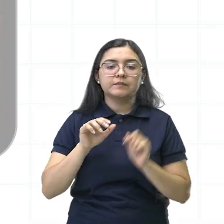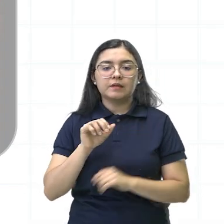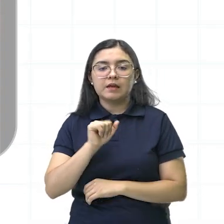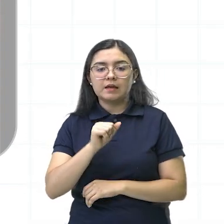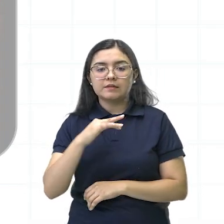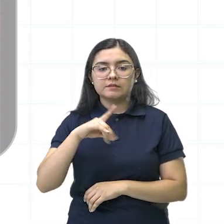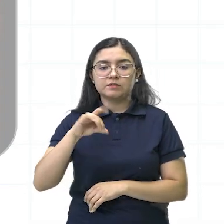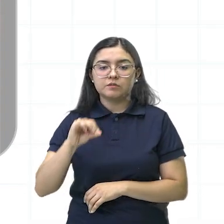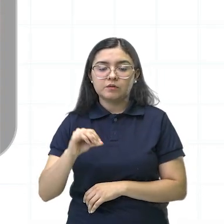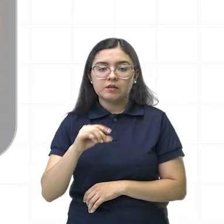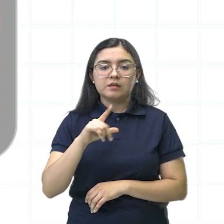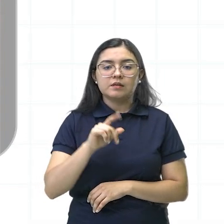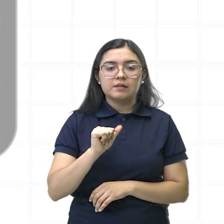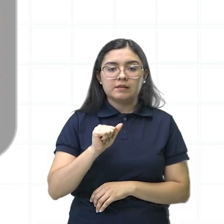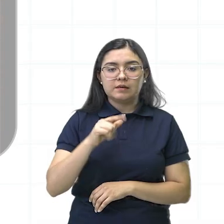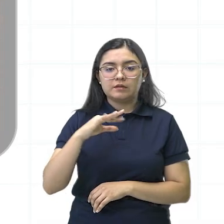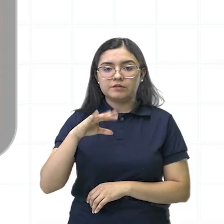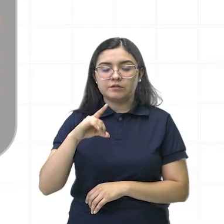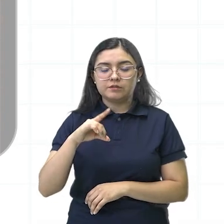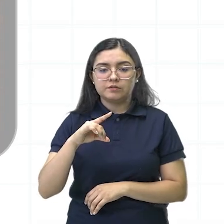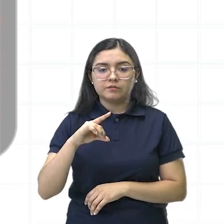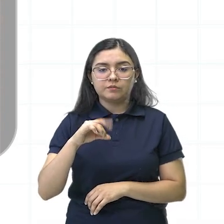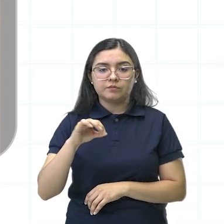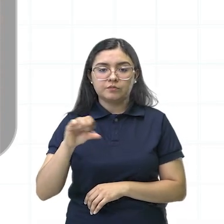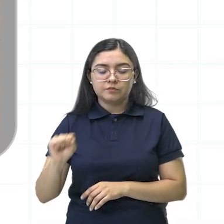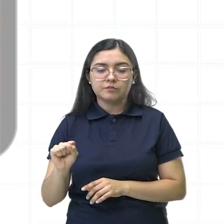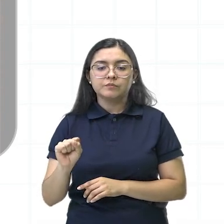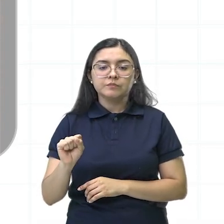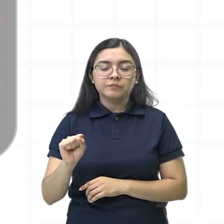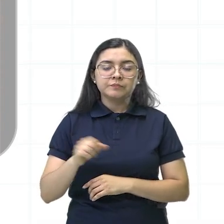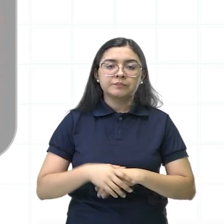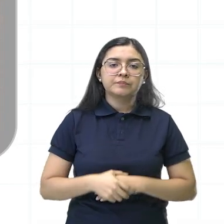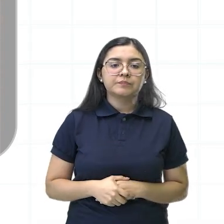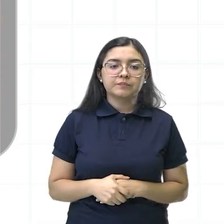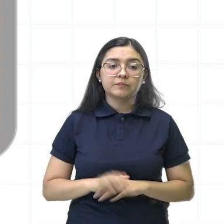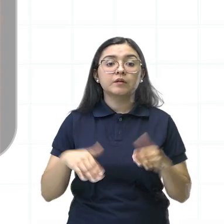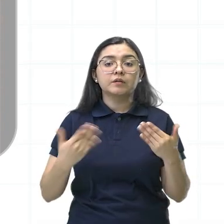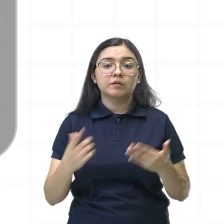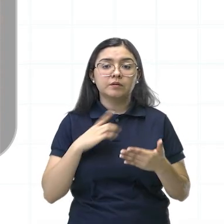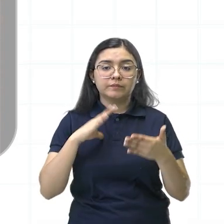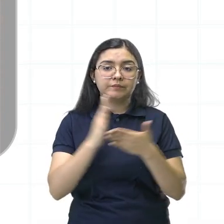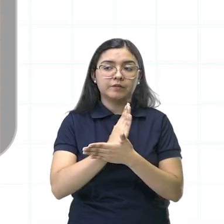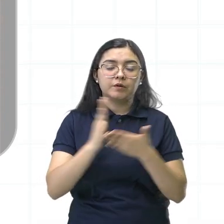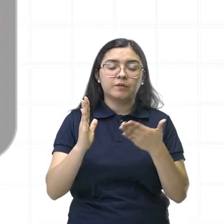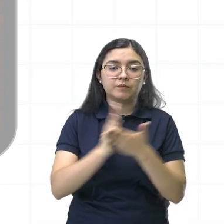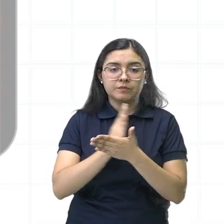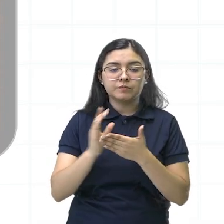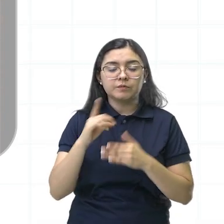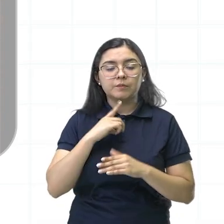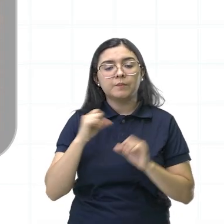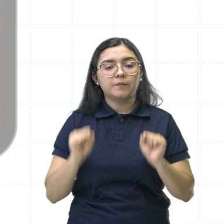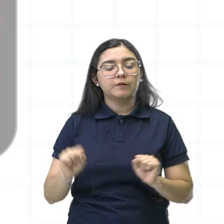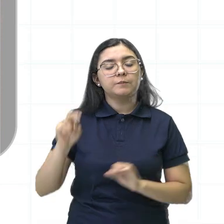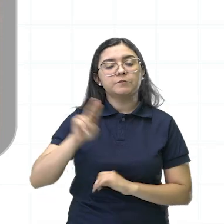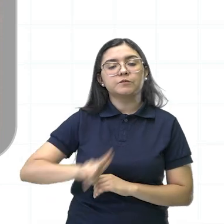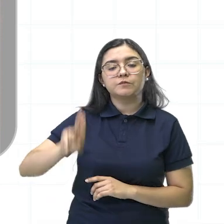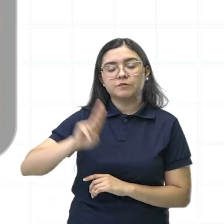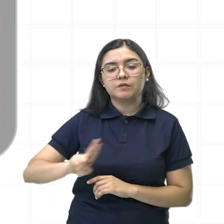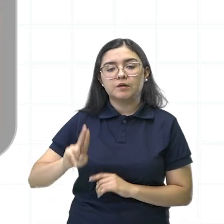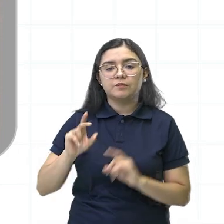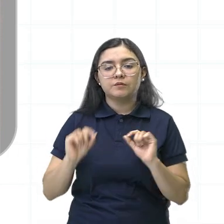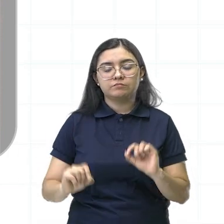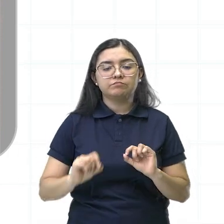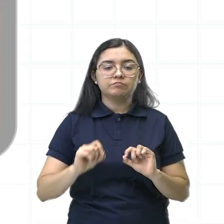aciduláticas, conhecidas como lactobacilos e streptococcus. E, em alguns casos, nós podemos utilizar